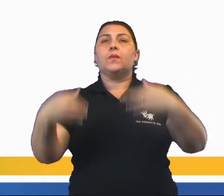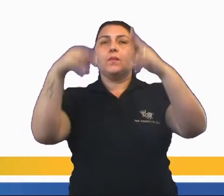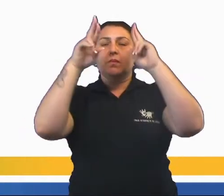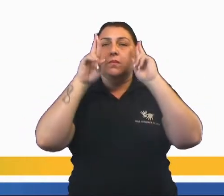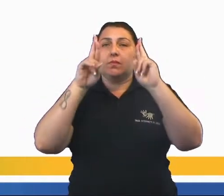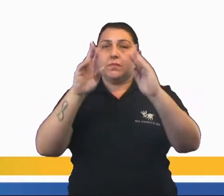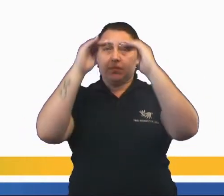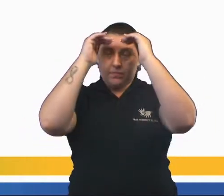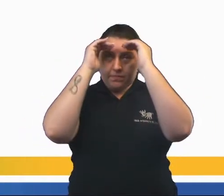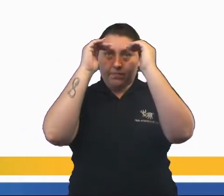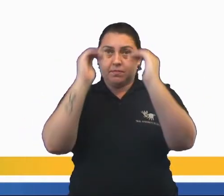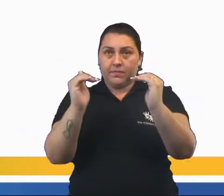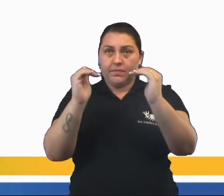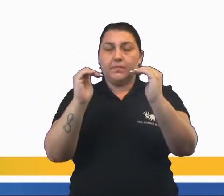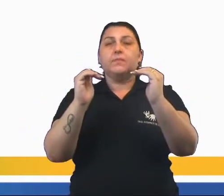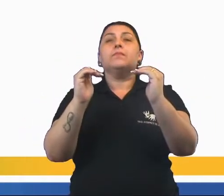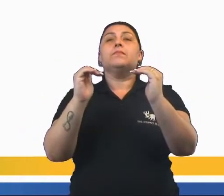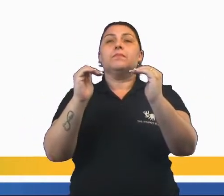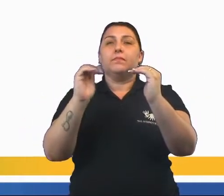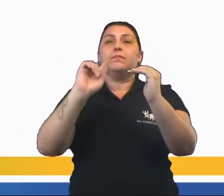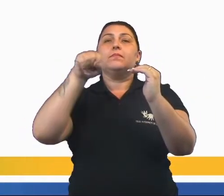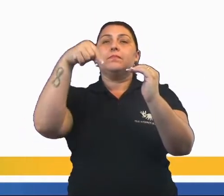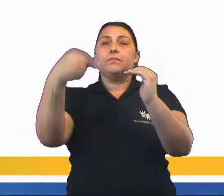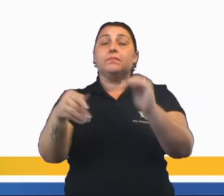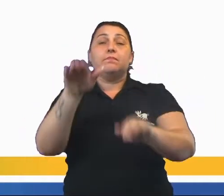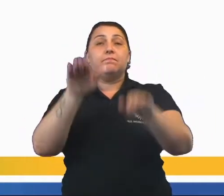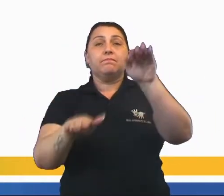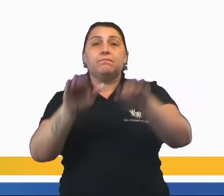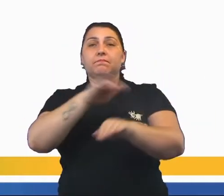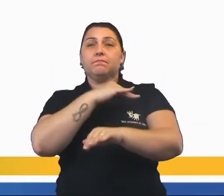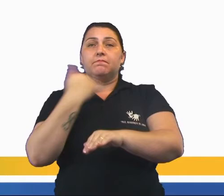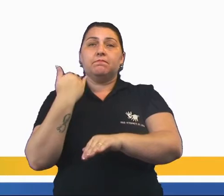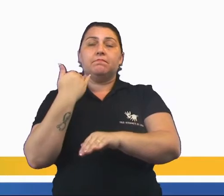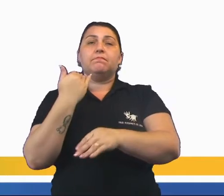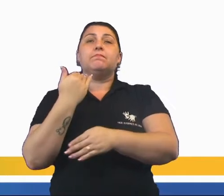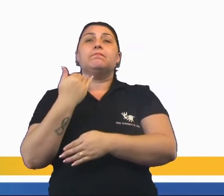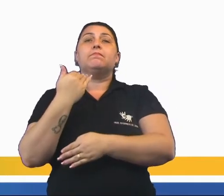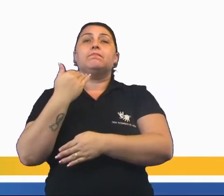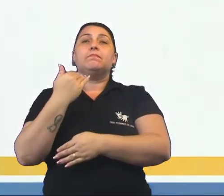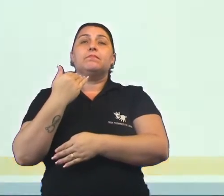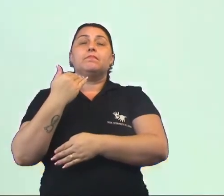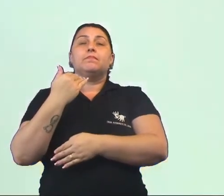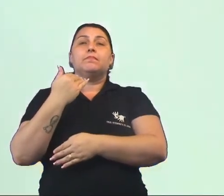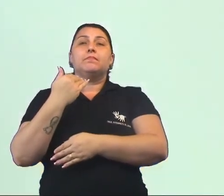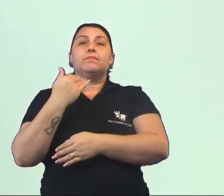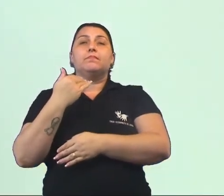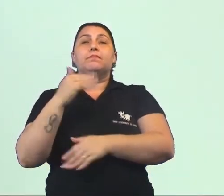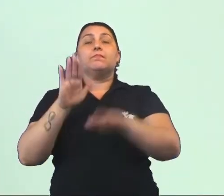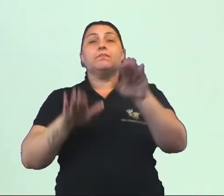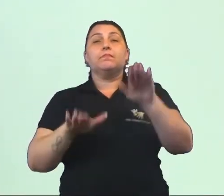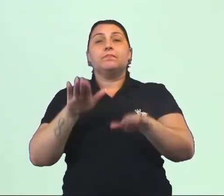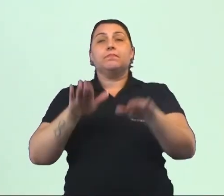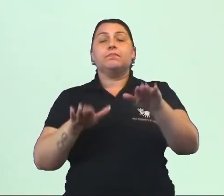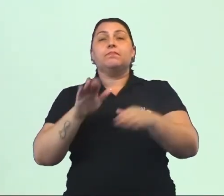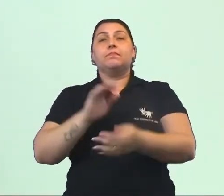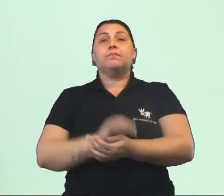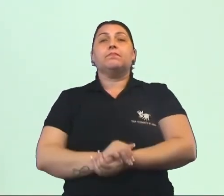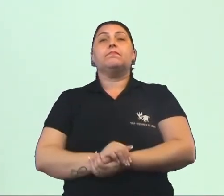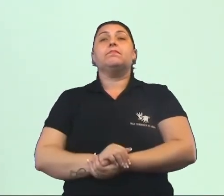destino do ser humano, até o destino após a morte, depende desse ser superior, depende desse